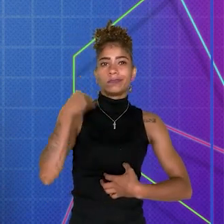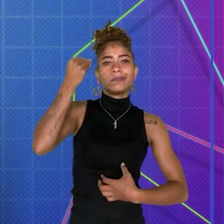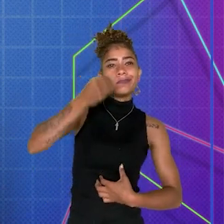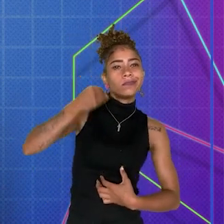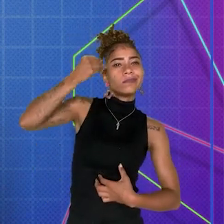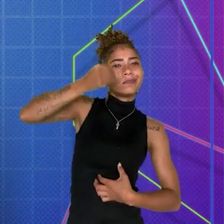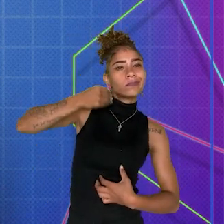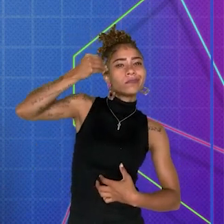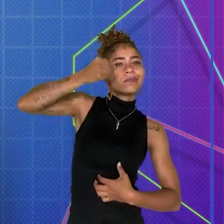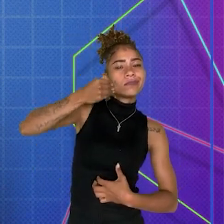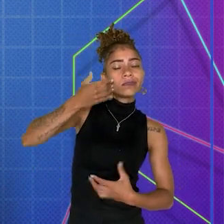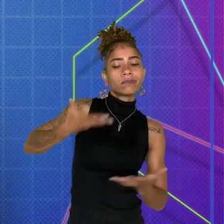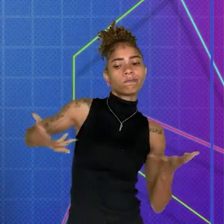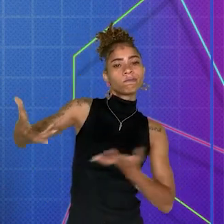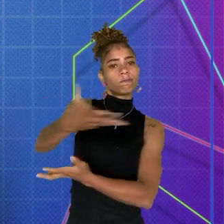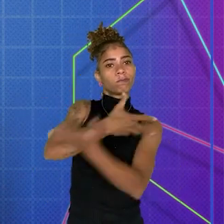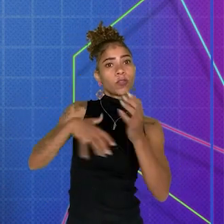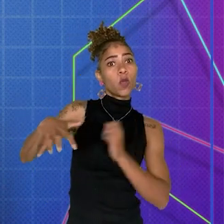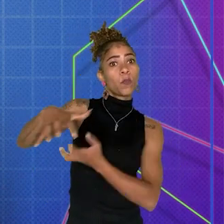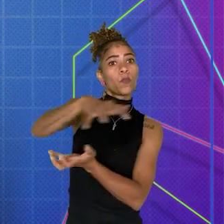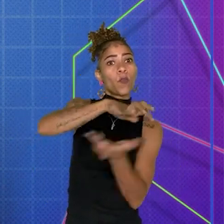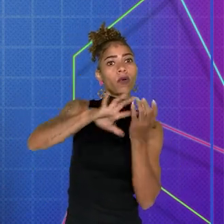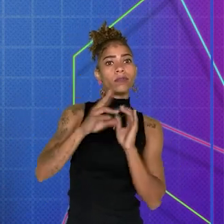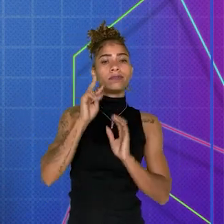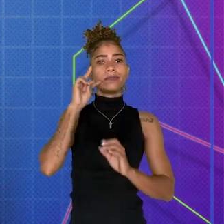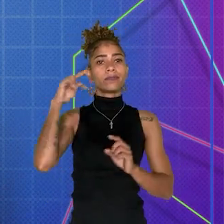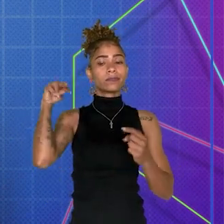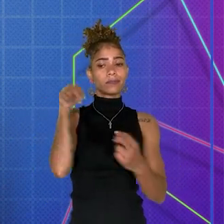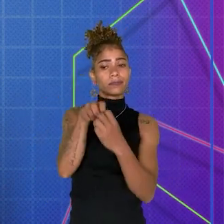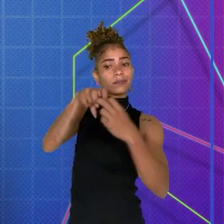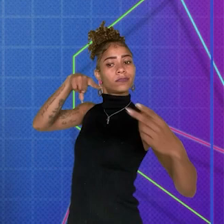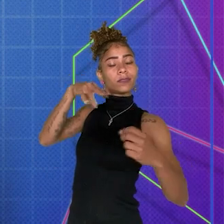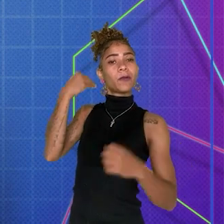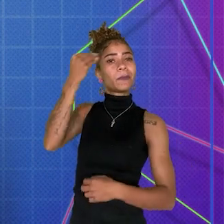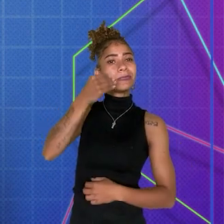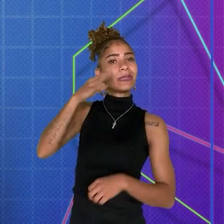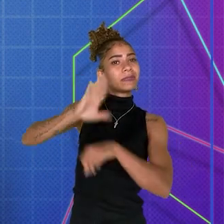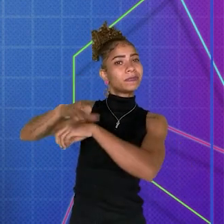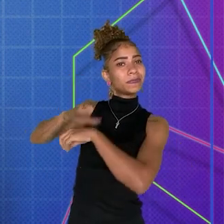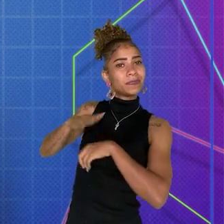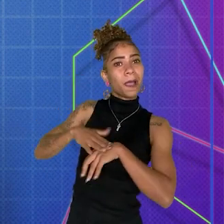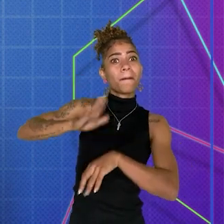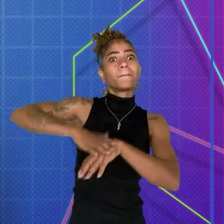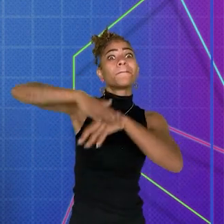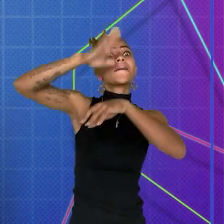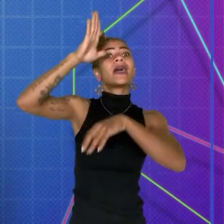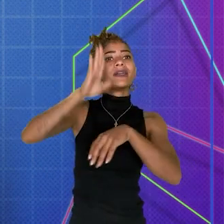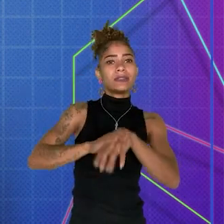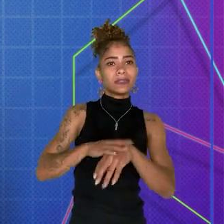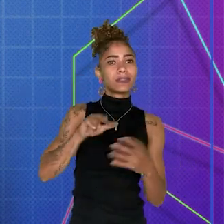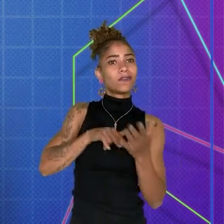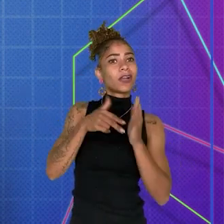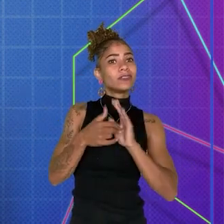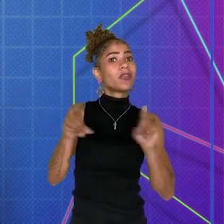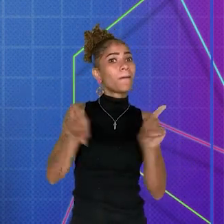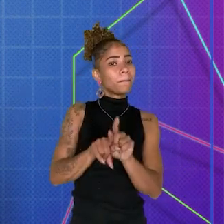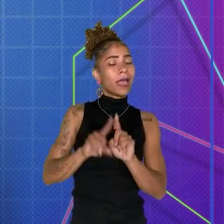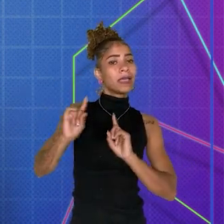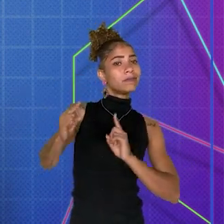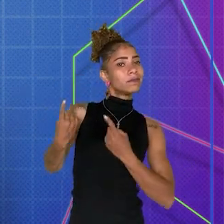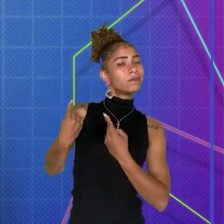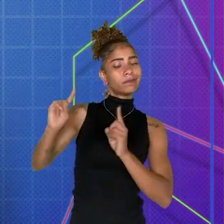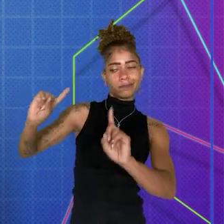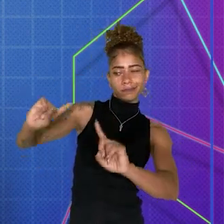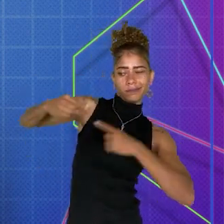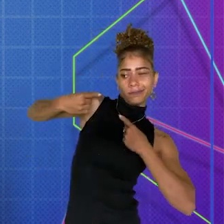nova forma de experimentar e interagir com histórias e mundos virtuais, além de oferecer uma experiência de jogo mais imersiva,